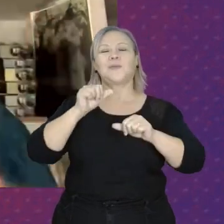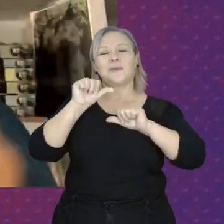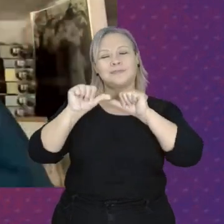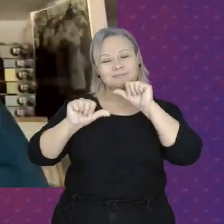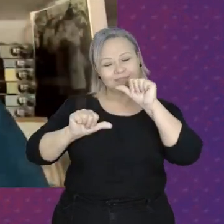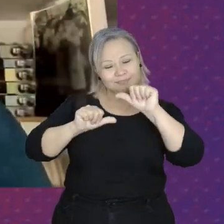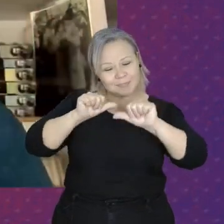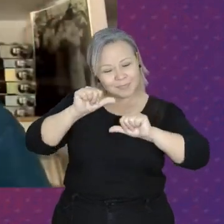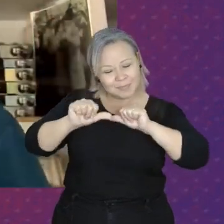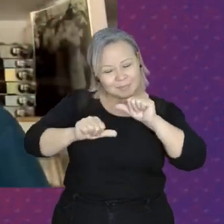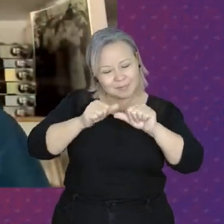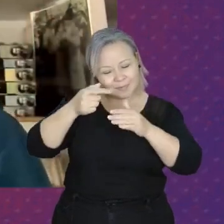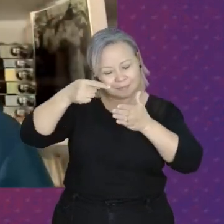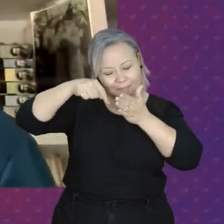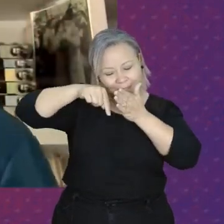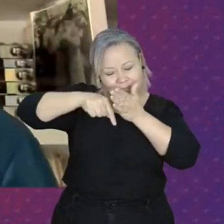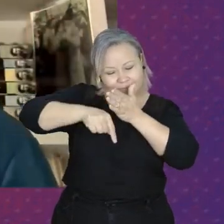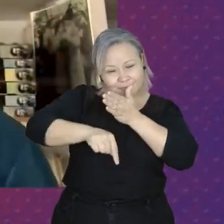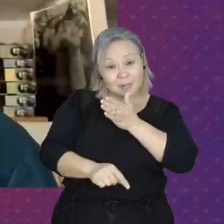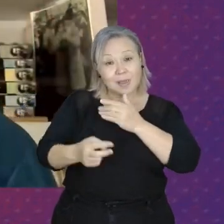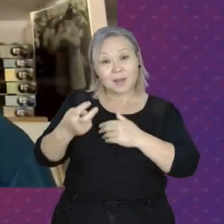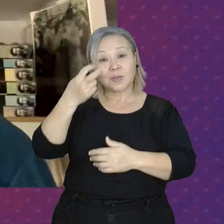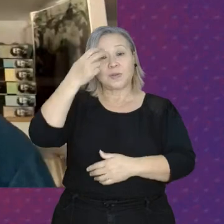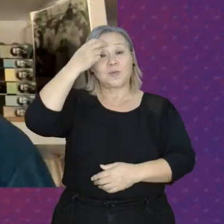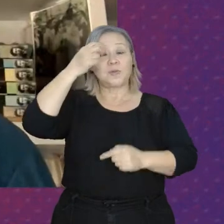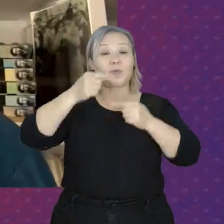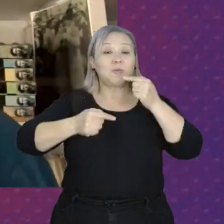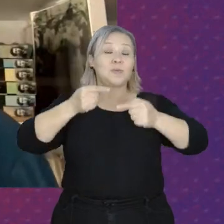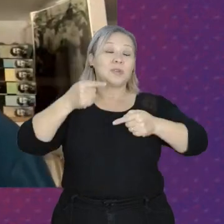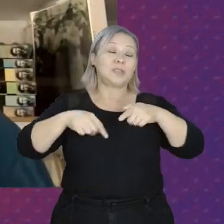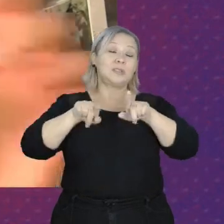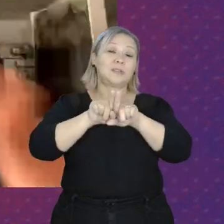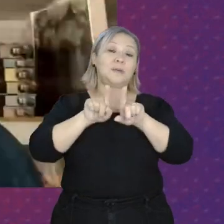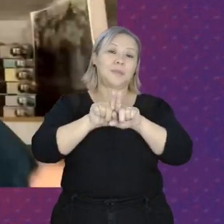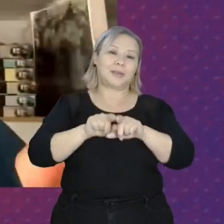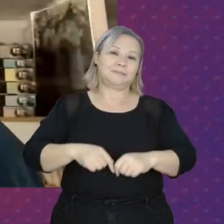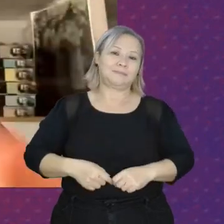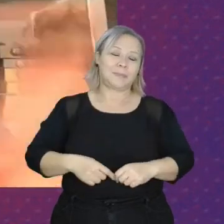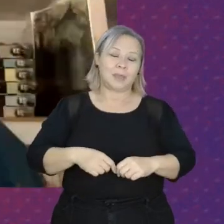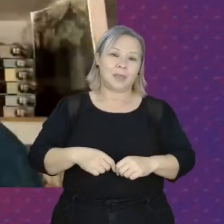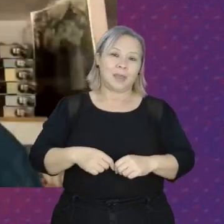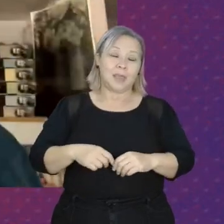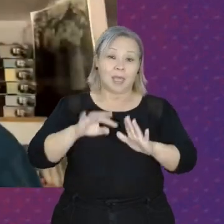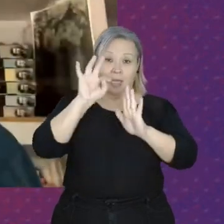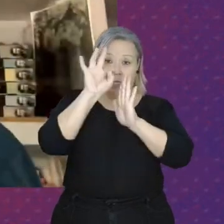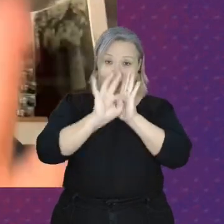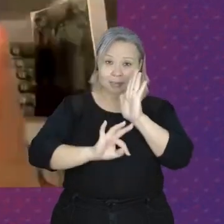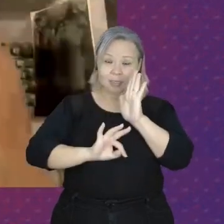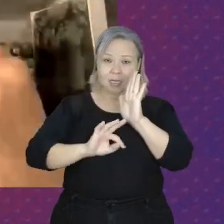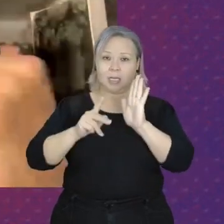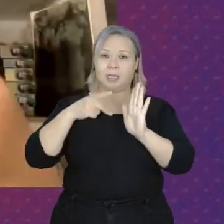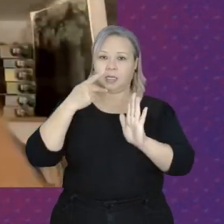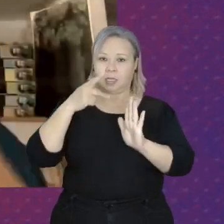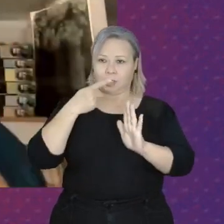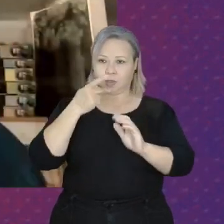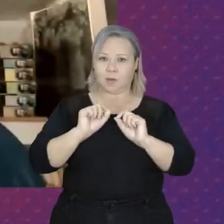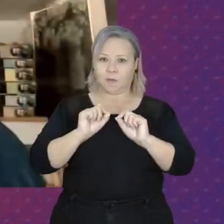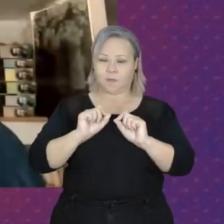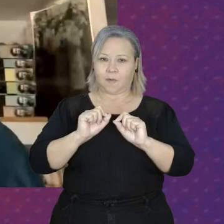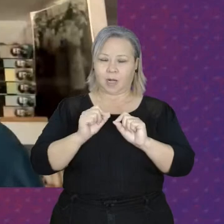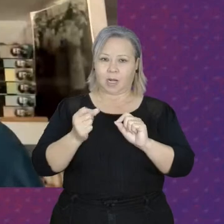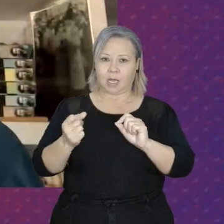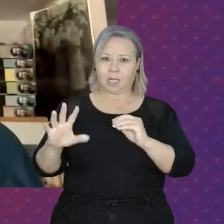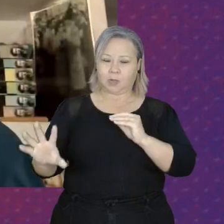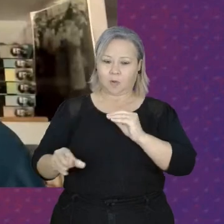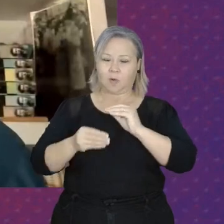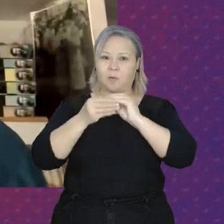transformação muito profunda da nossa cultura política também. Esse texto ao qual eu me referi, que eu estou reiterando porque de